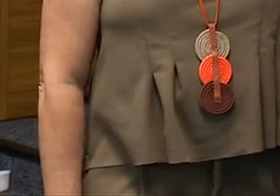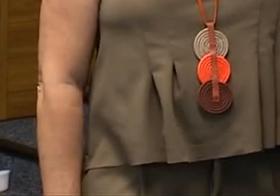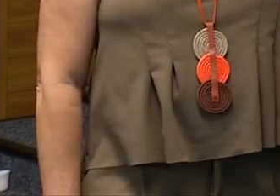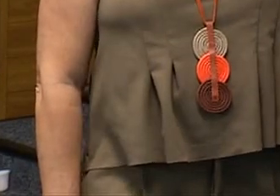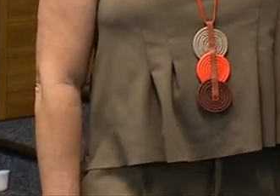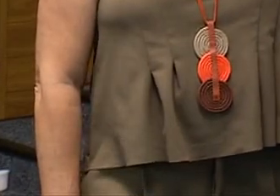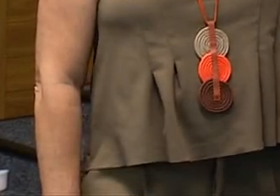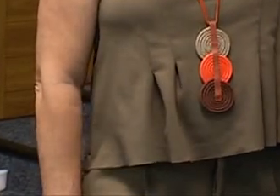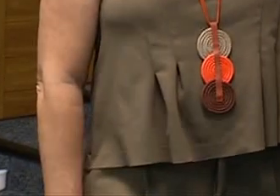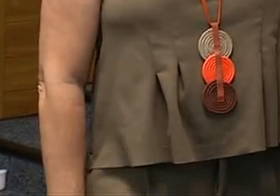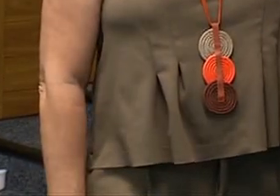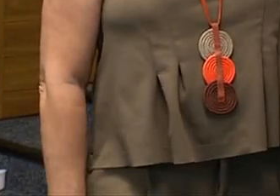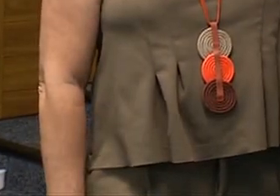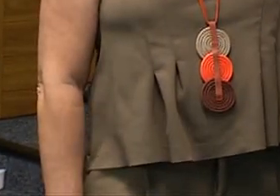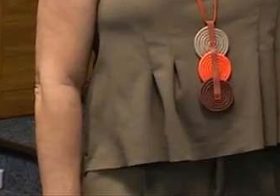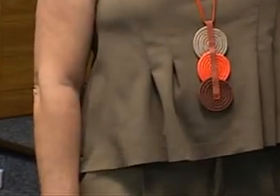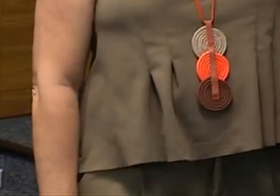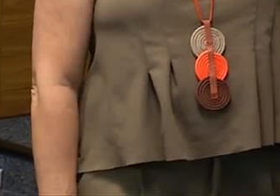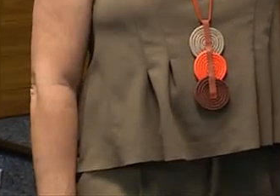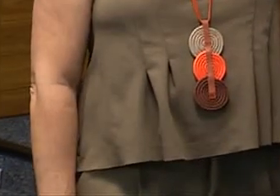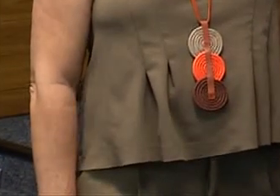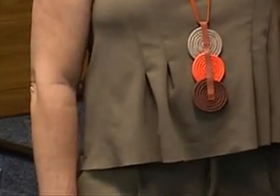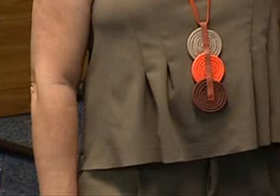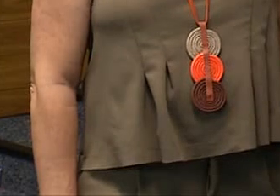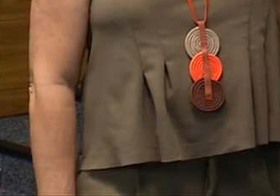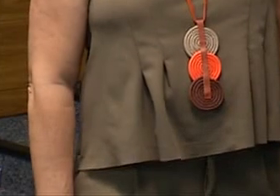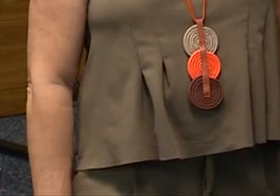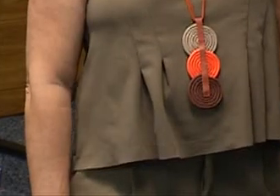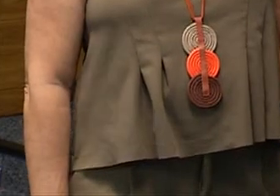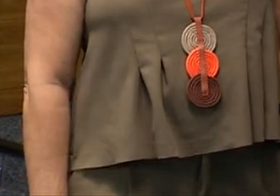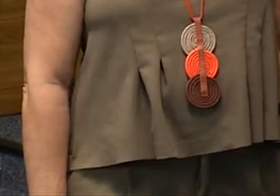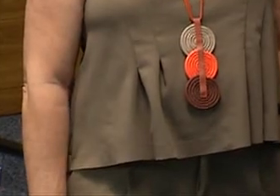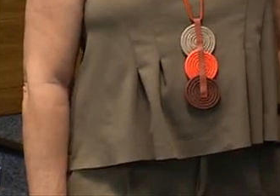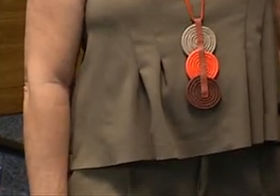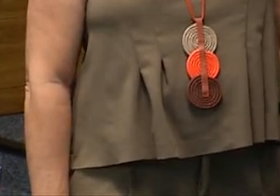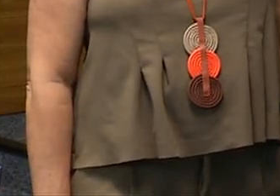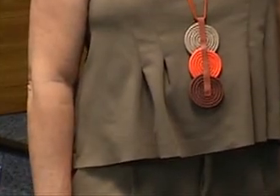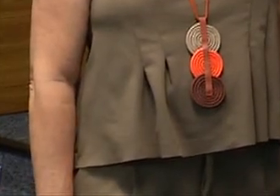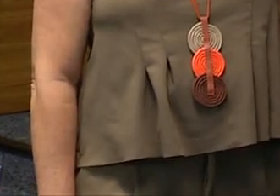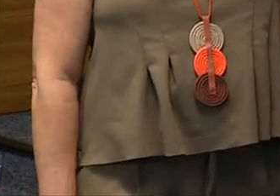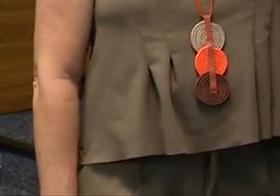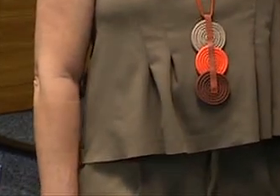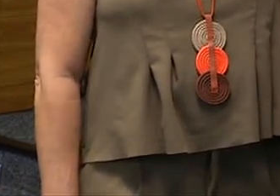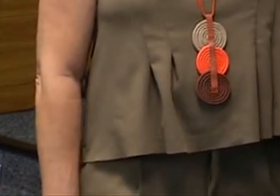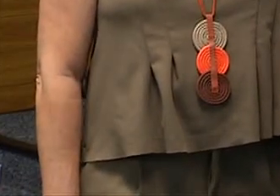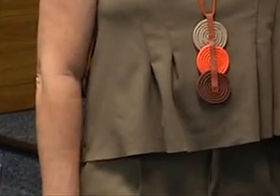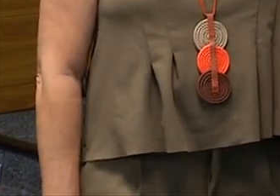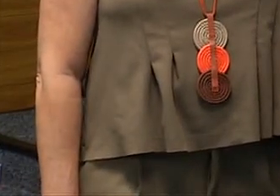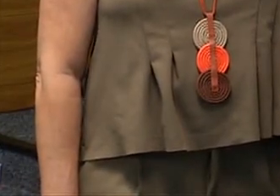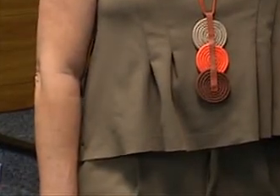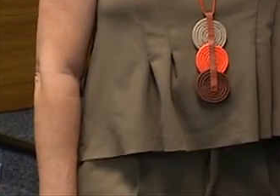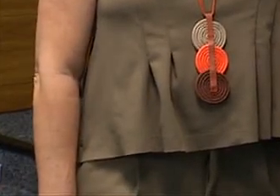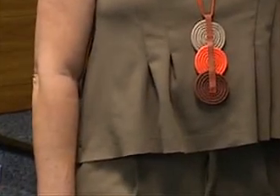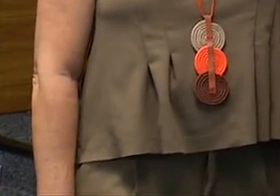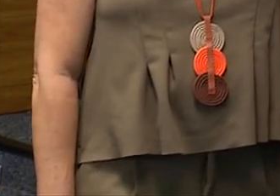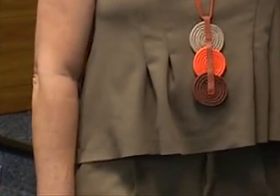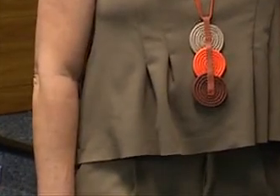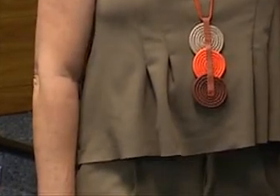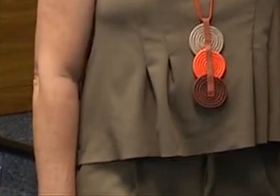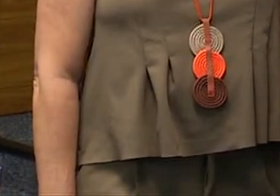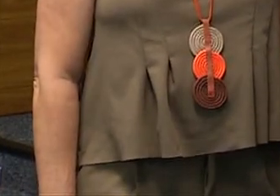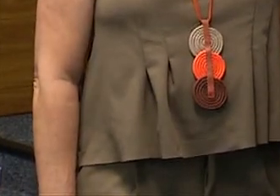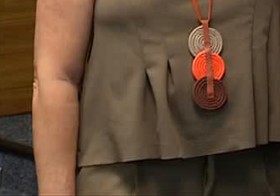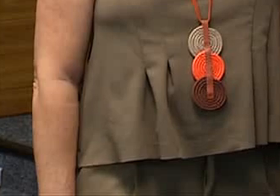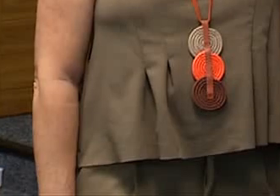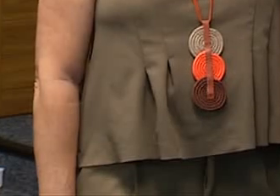está aqui. Tenho uma felicidade imensa de vê-la aqui. E era a pessoa que acolhia. Eu me lembro de chegar na residência com